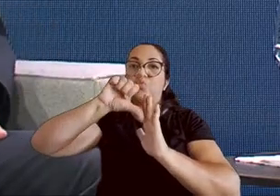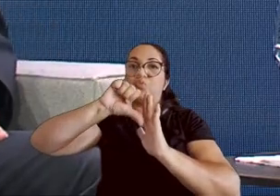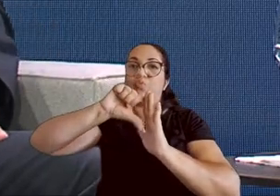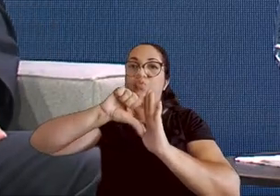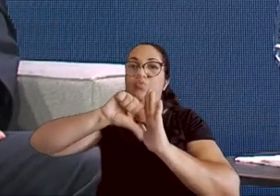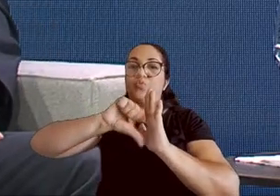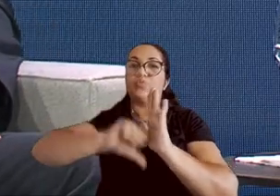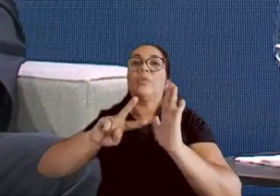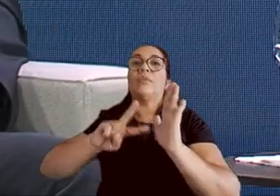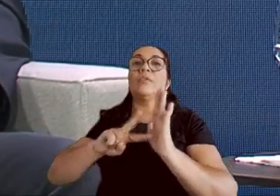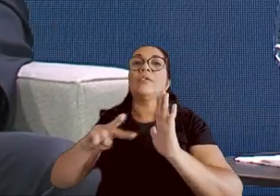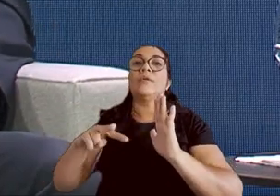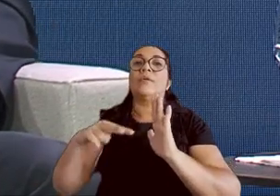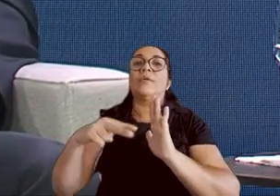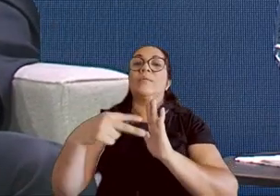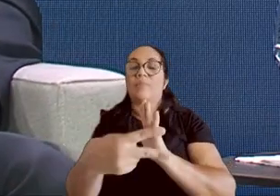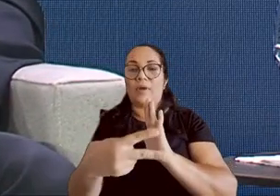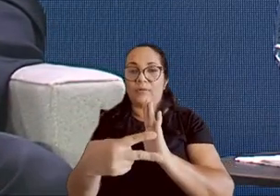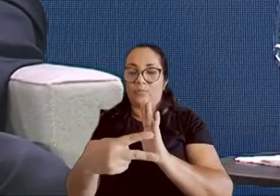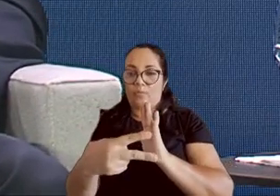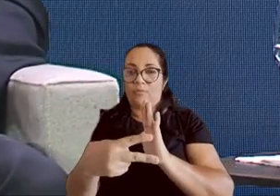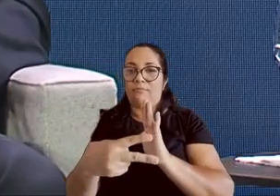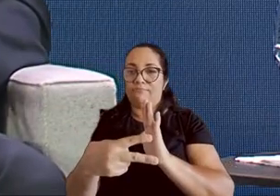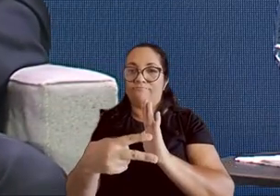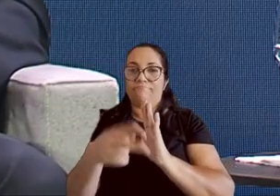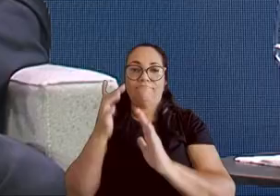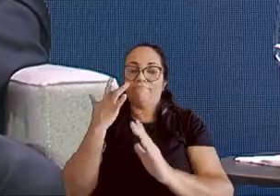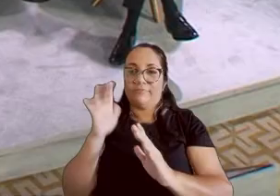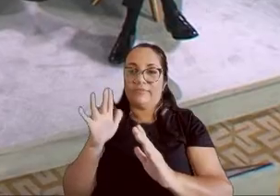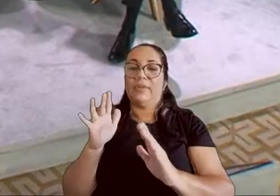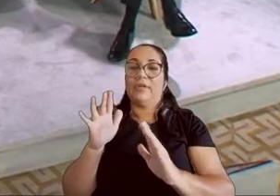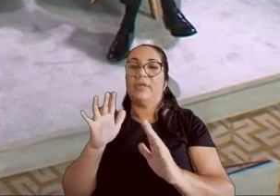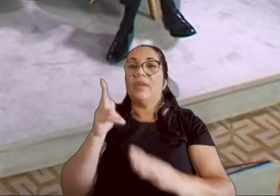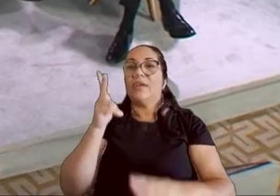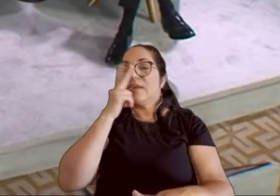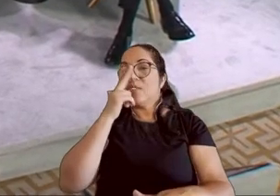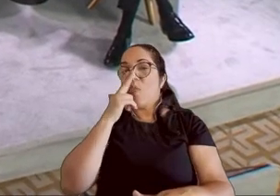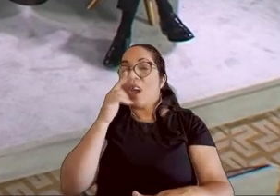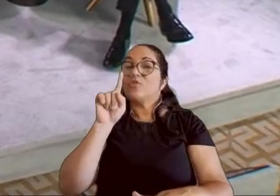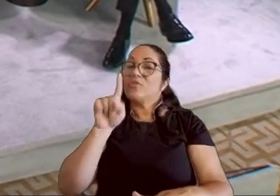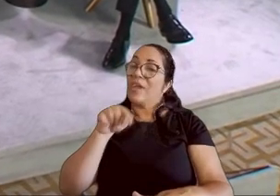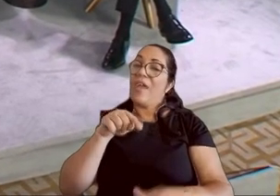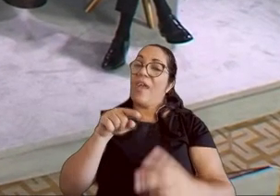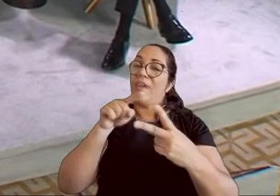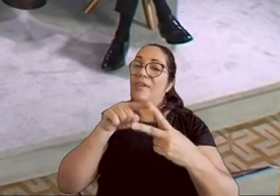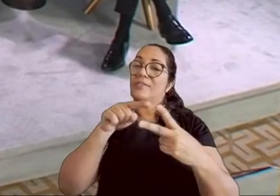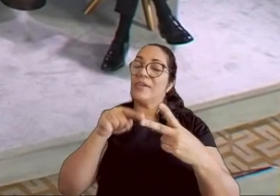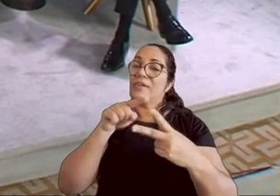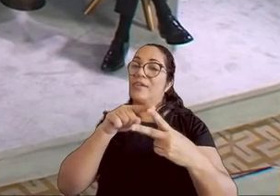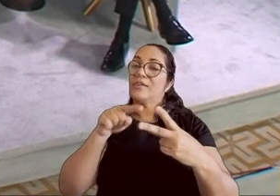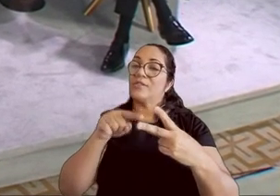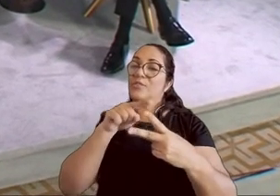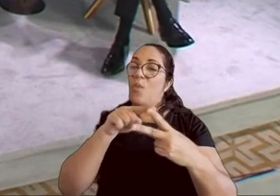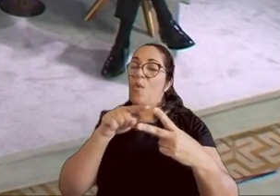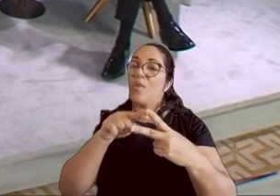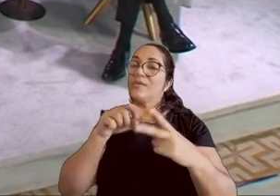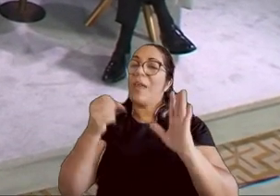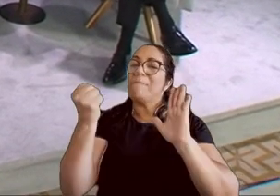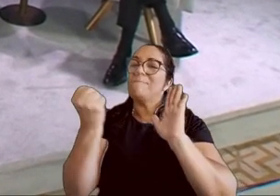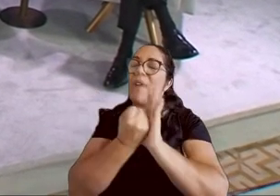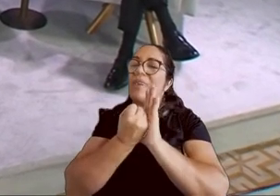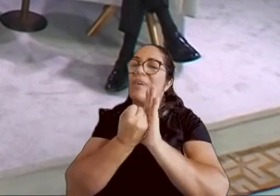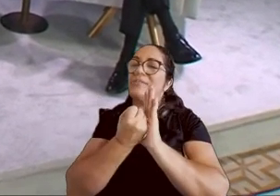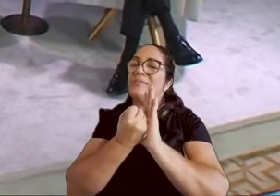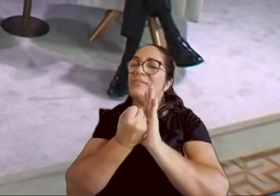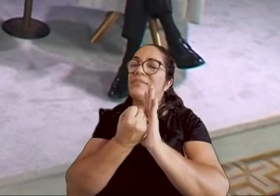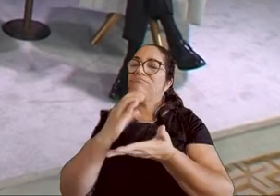operações marcadas na curva né Eu acho que é um pouco dos dois tá acho que a marcação no mercado nesse curto prazo não teve Impacto Tão grande tem muita